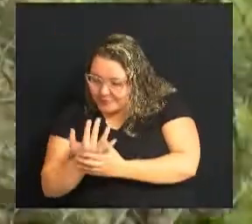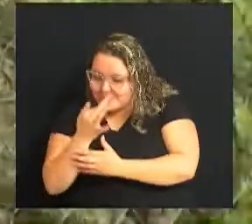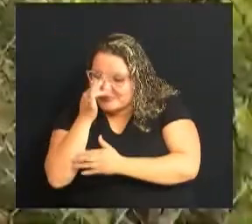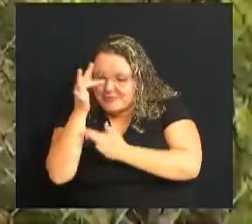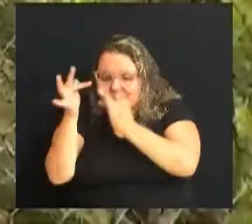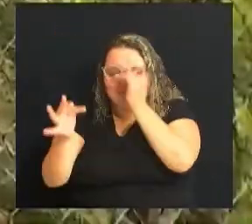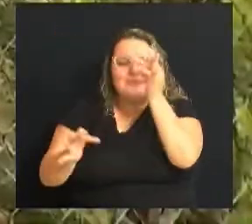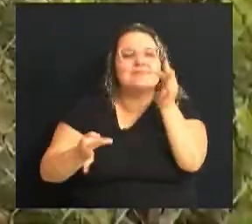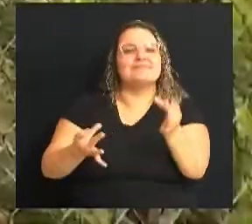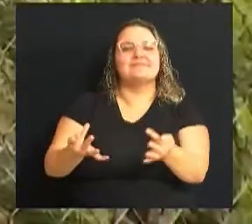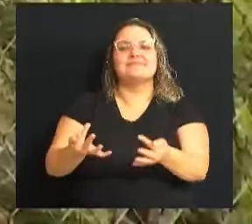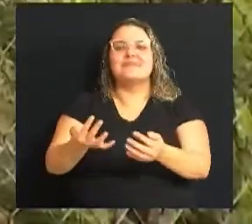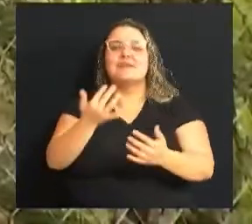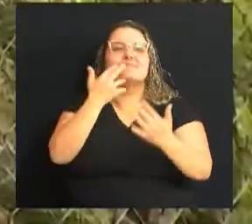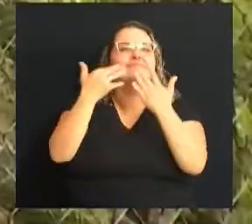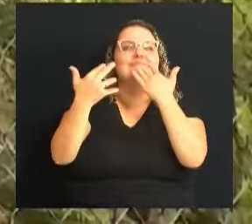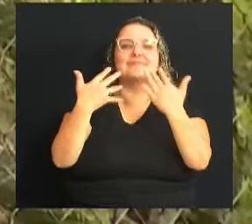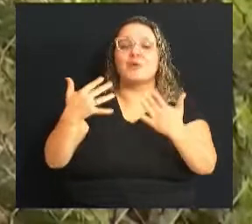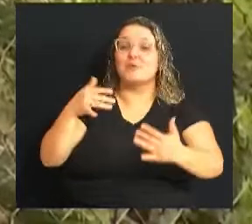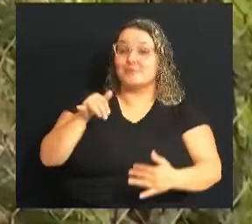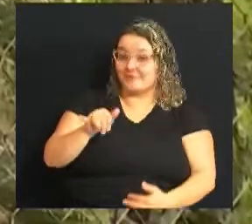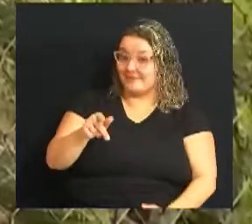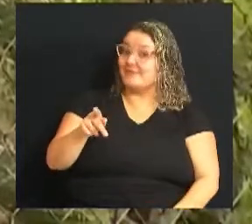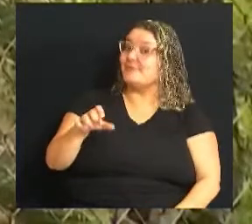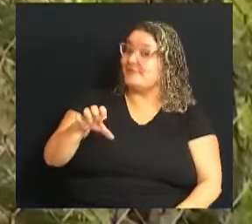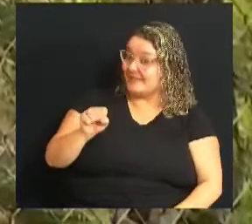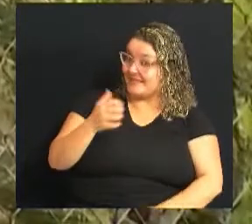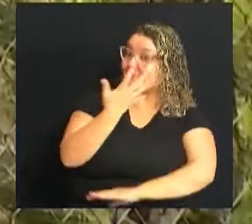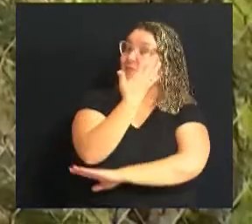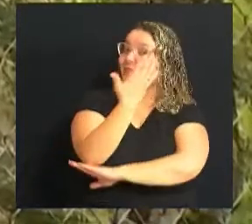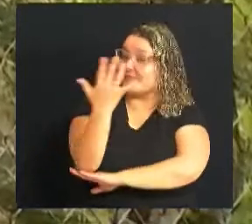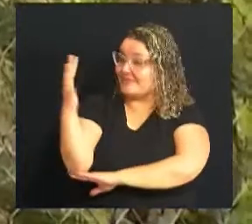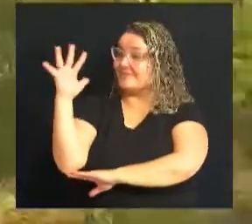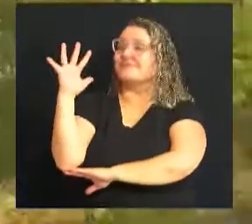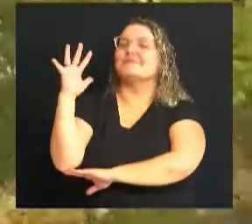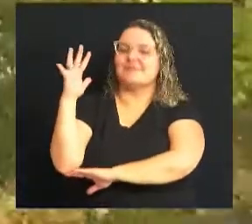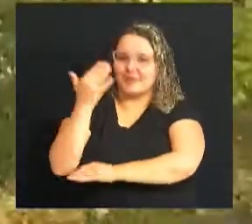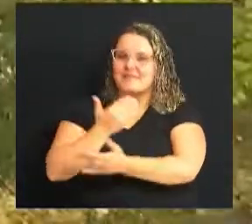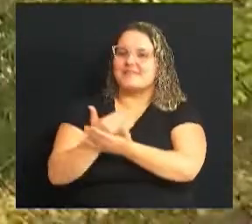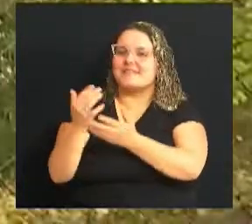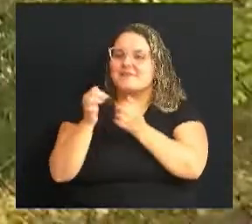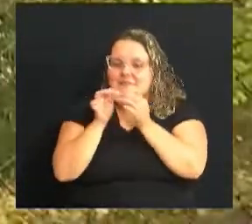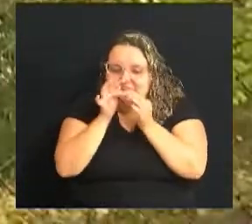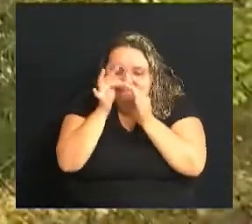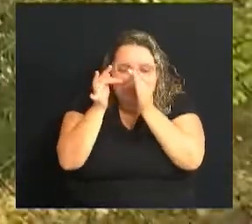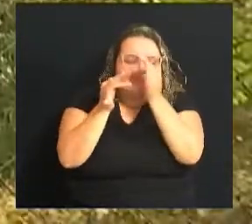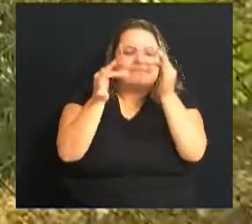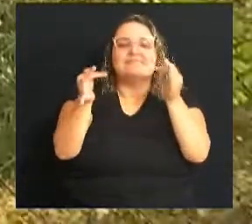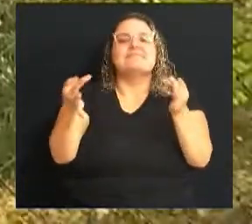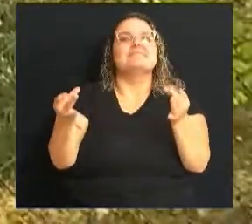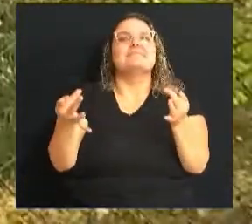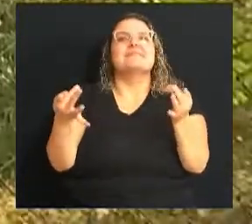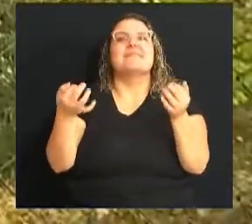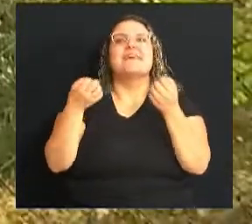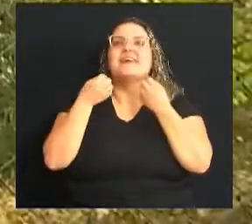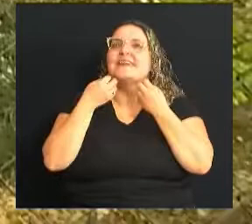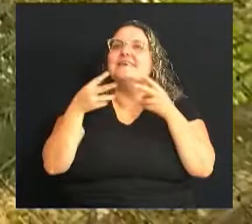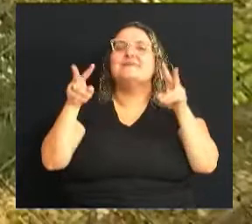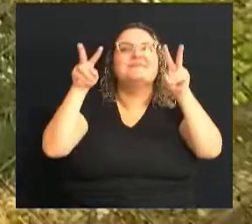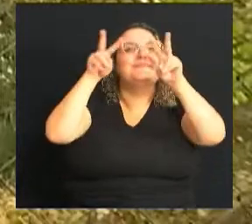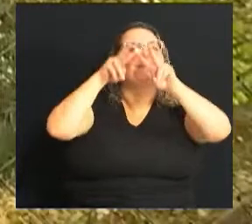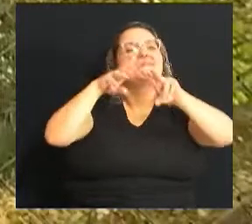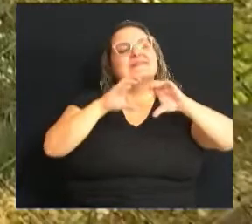né, como os IPs já começaram. Isso faz muito bem para os olhos e para o